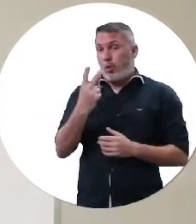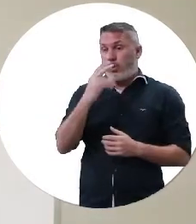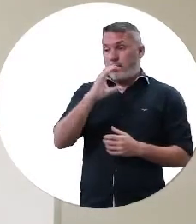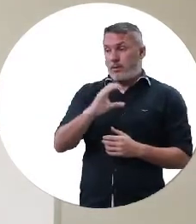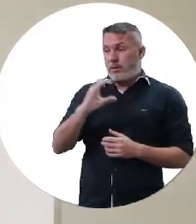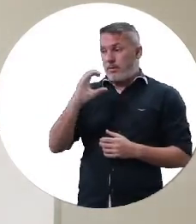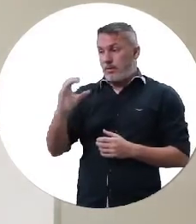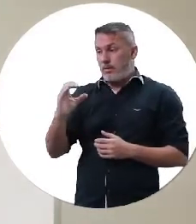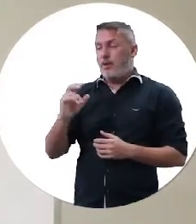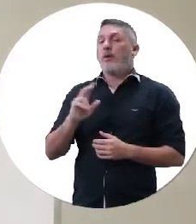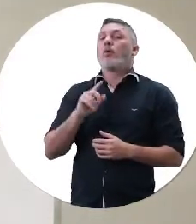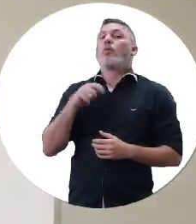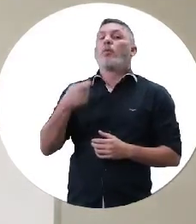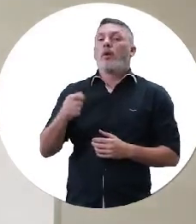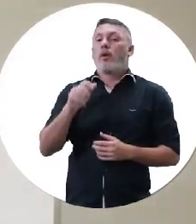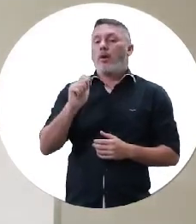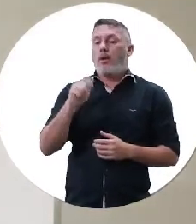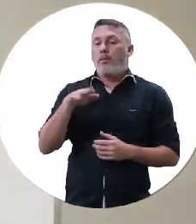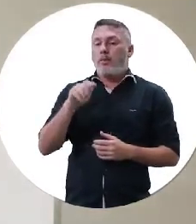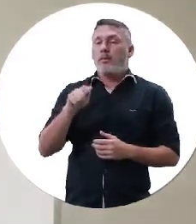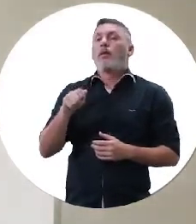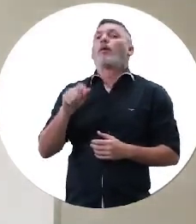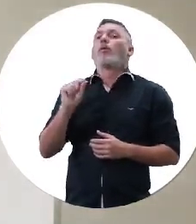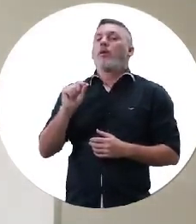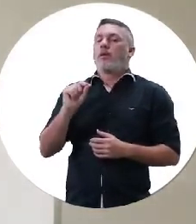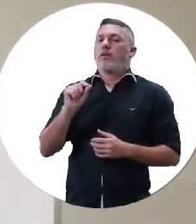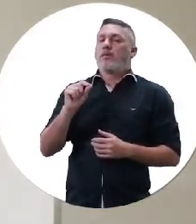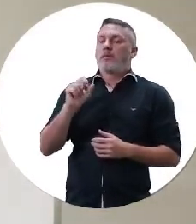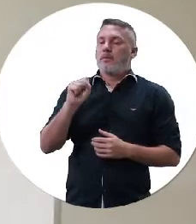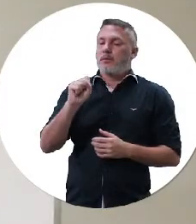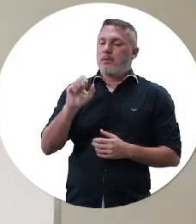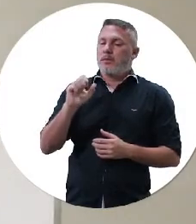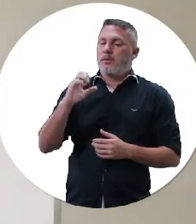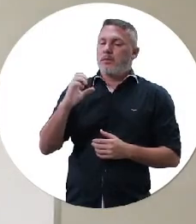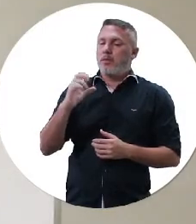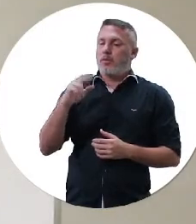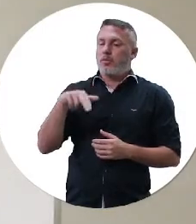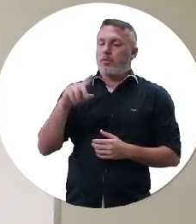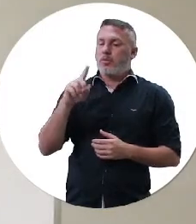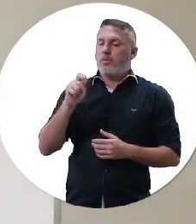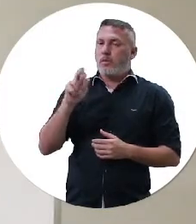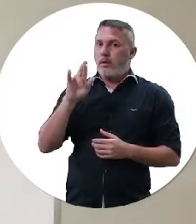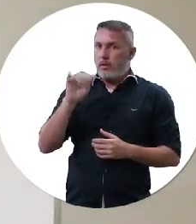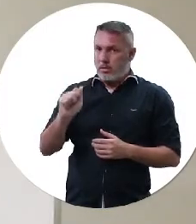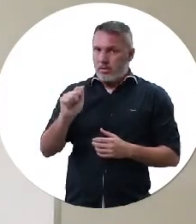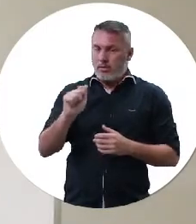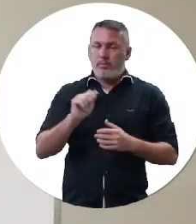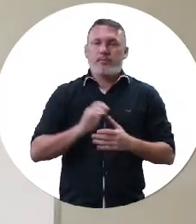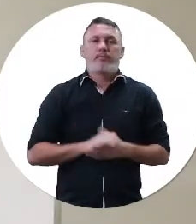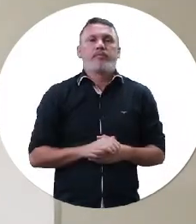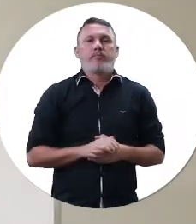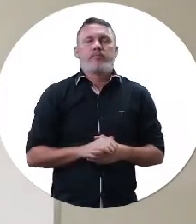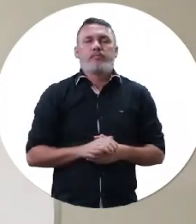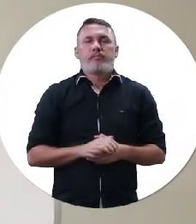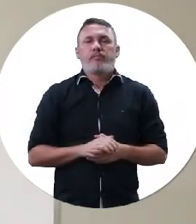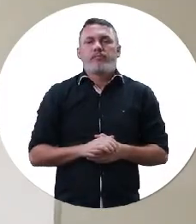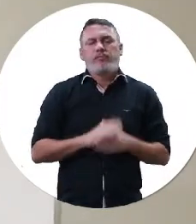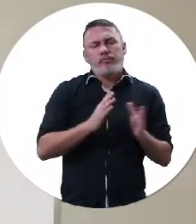E toda vez que o nitrogênio estiver ligado a 3 carbonos na sua contagem, o próprio nome já fala, é uma